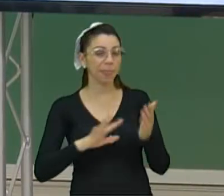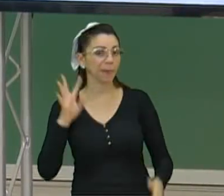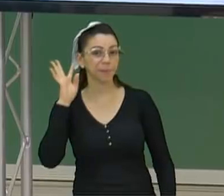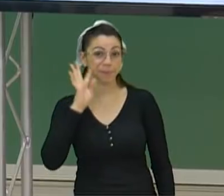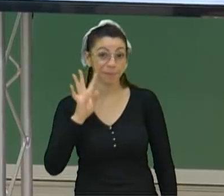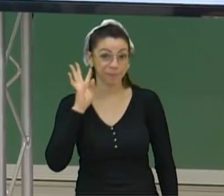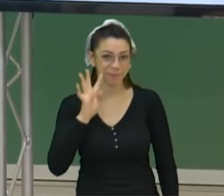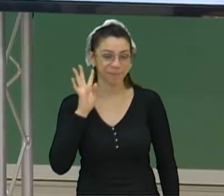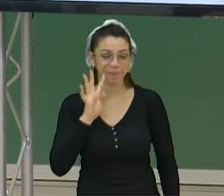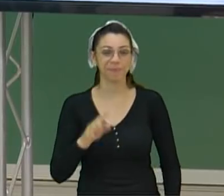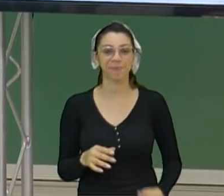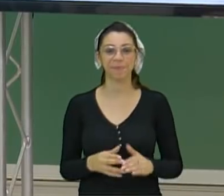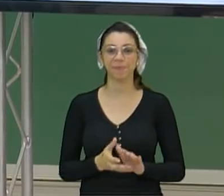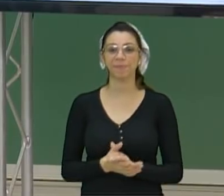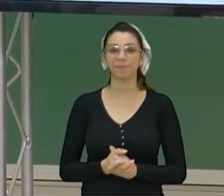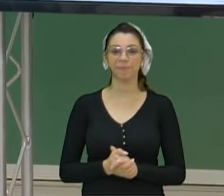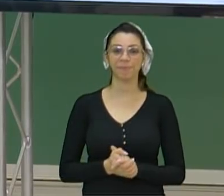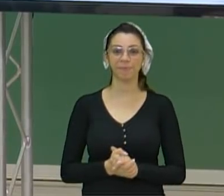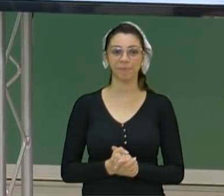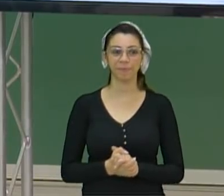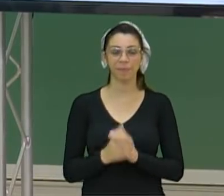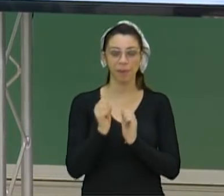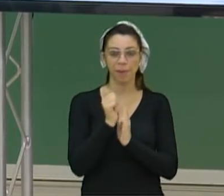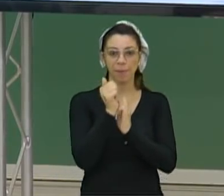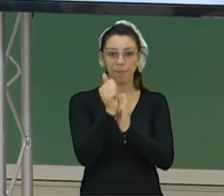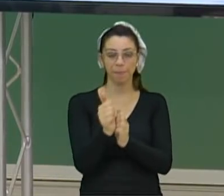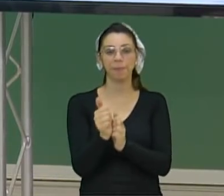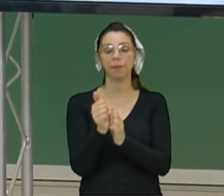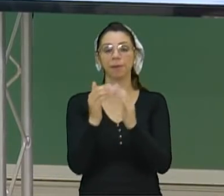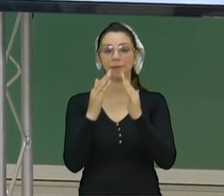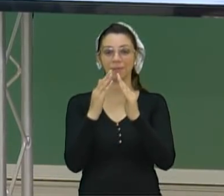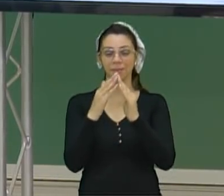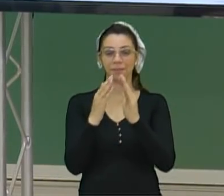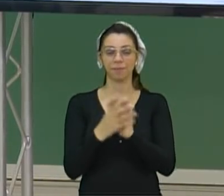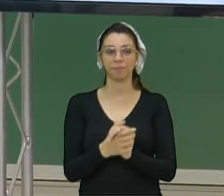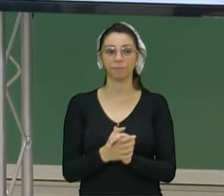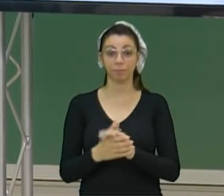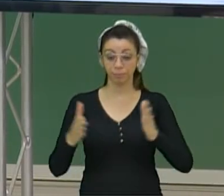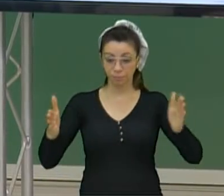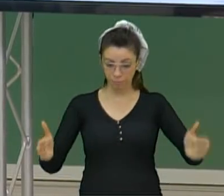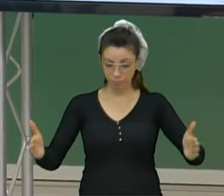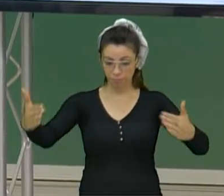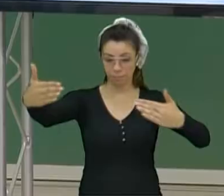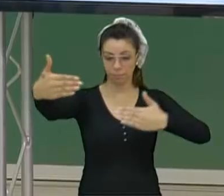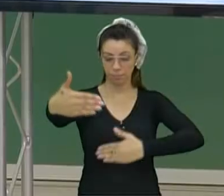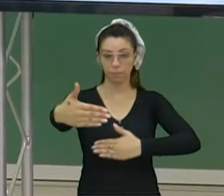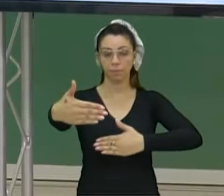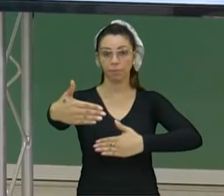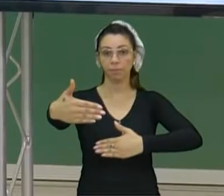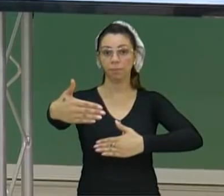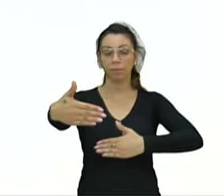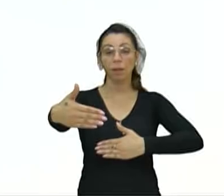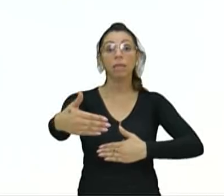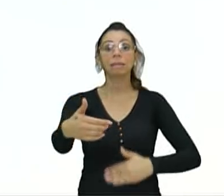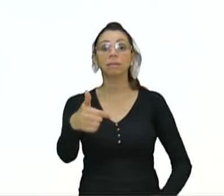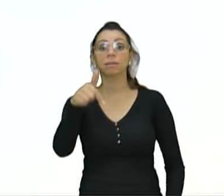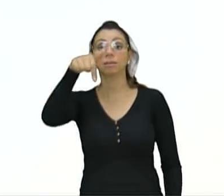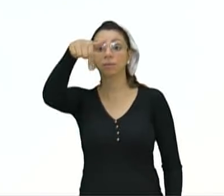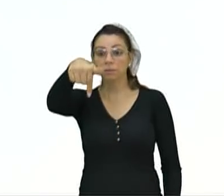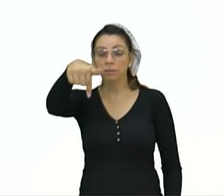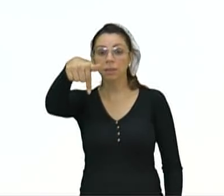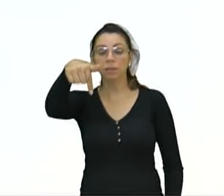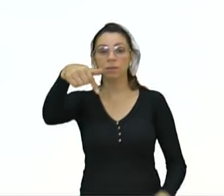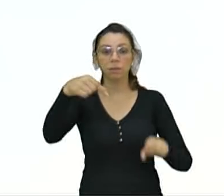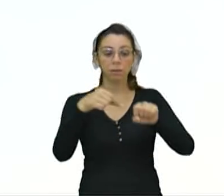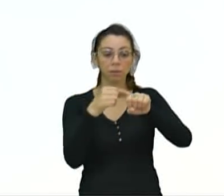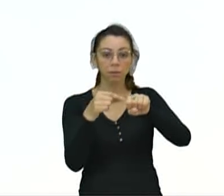para vocês. Acompanhem aí de casa. Uma caixa contém exatamente 7 parafusos. 4